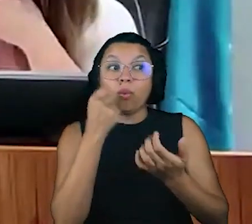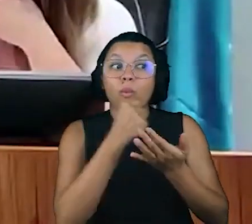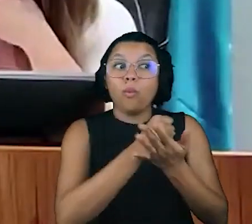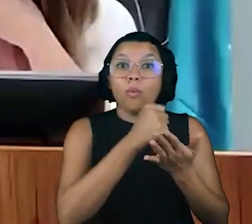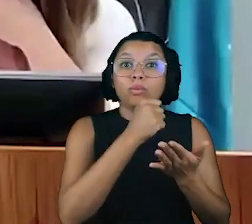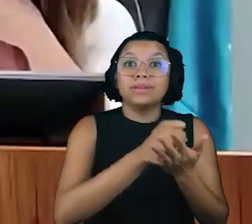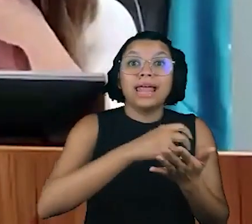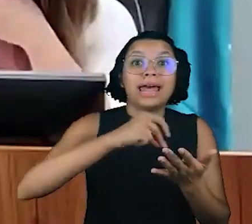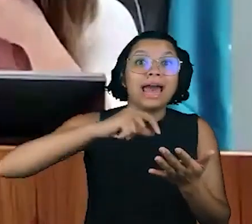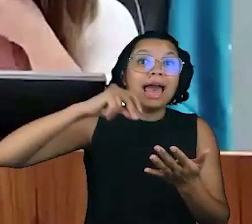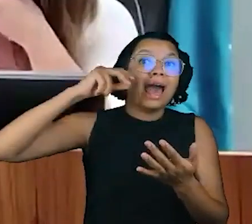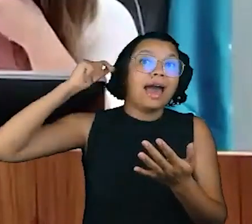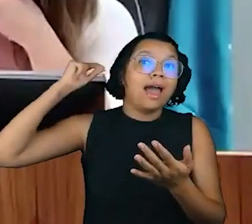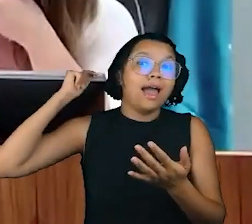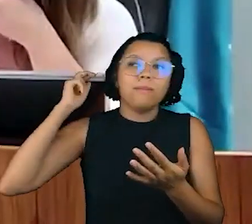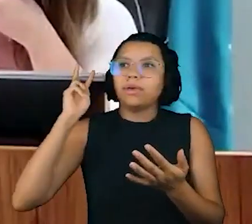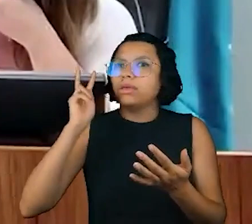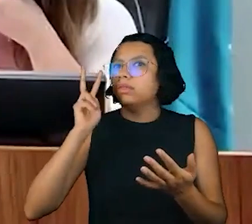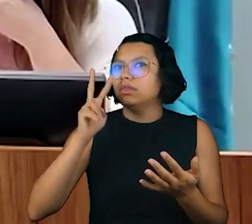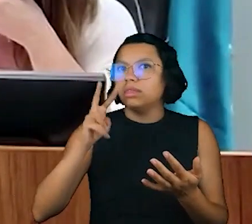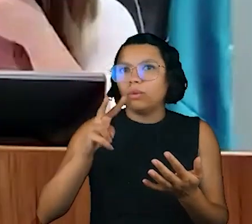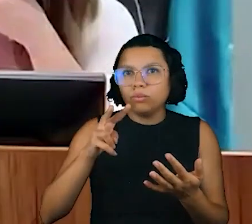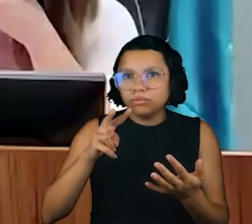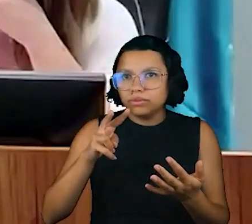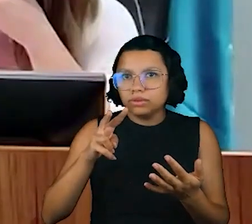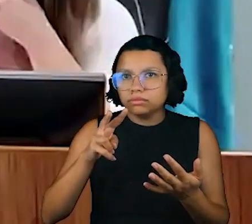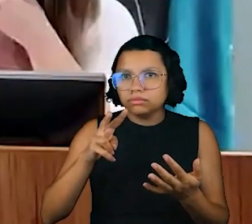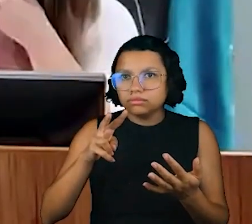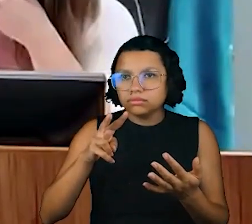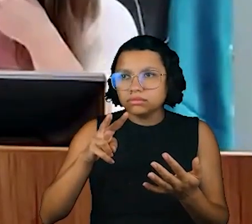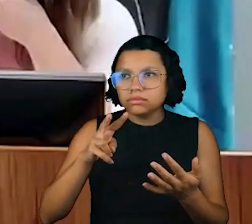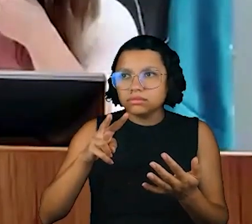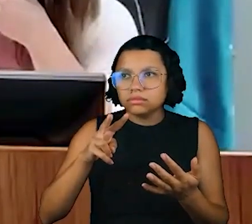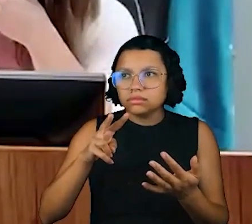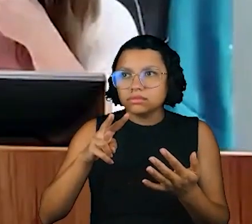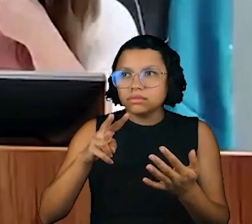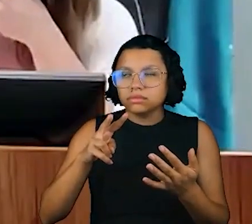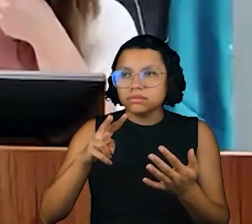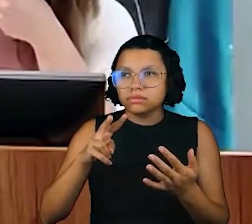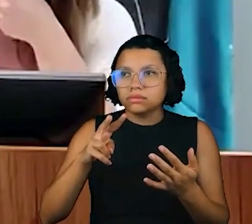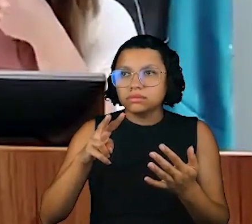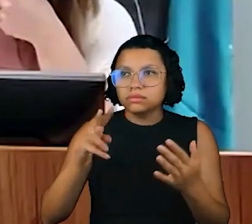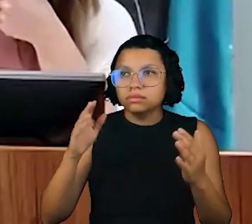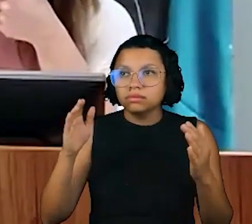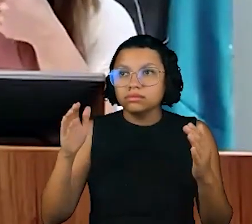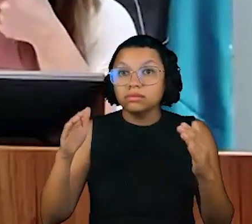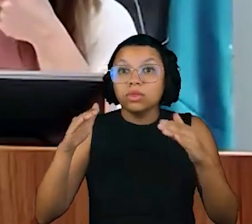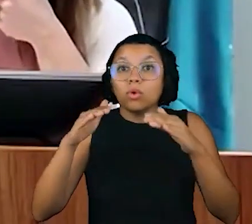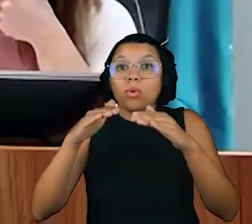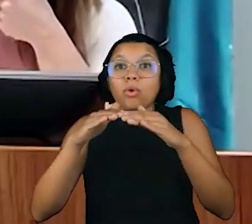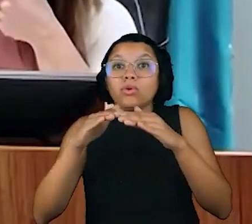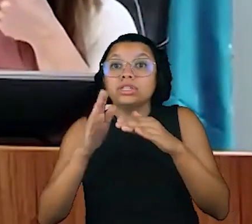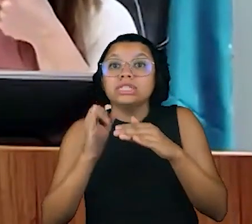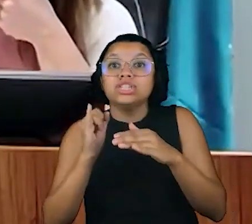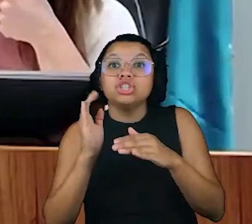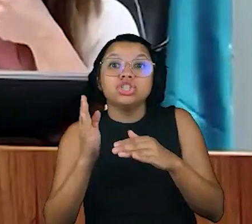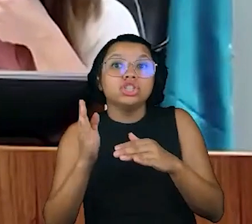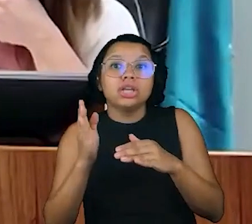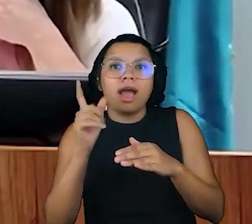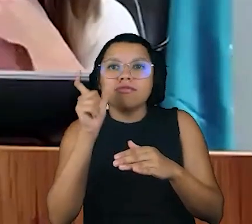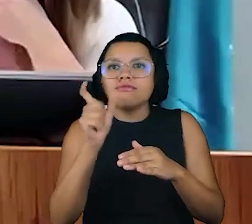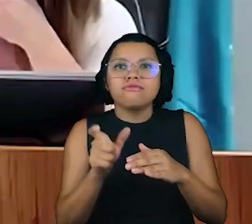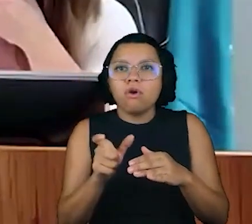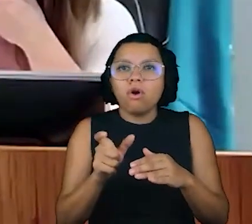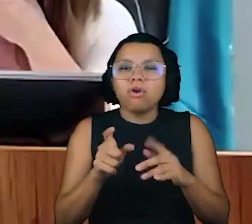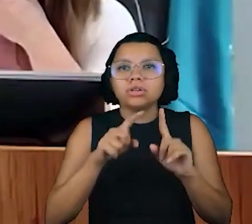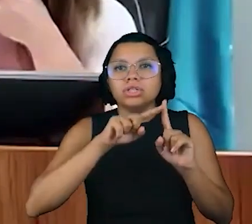época, não previa a cobertura se já fosse gestante. Então, nós precisamos fazer uma